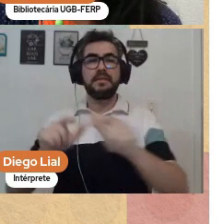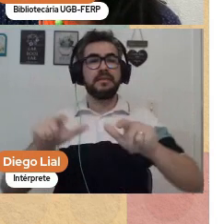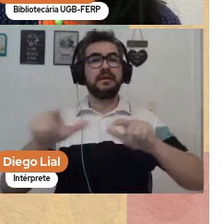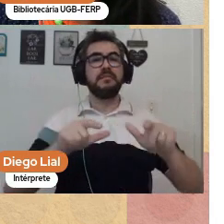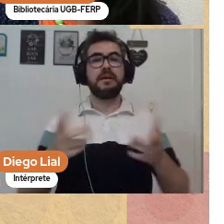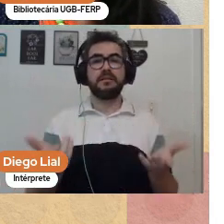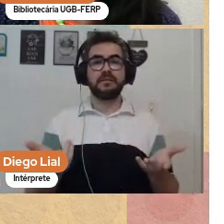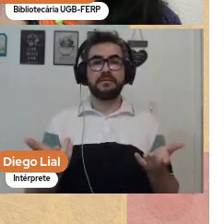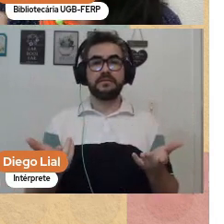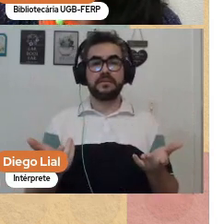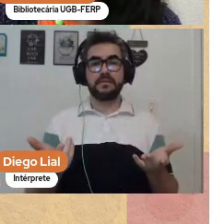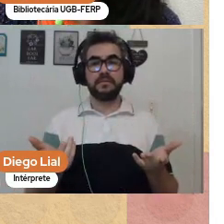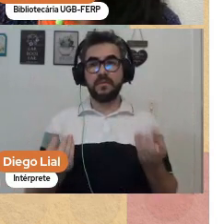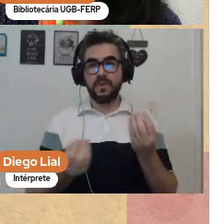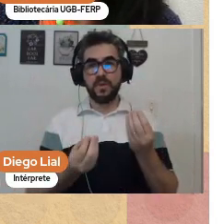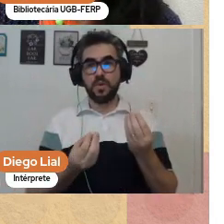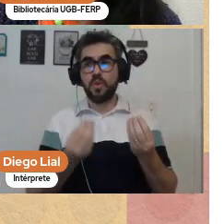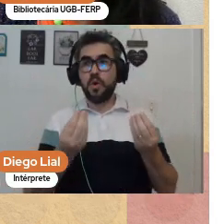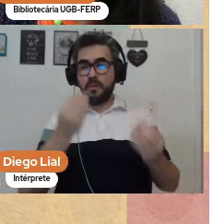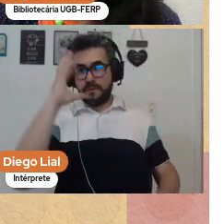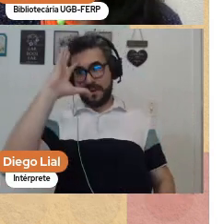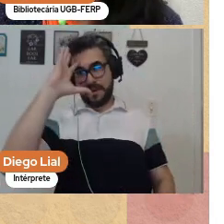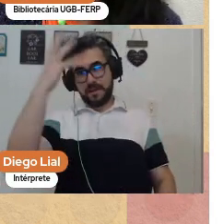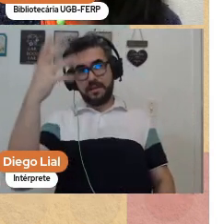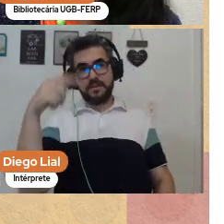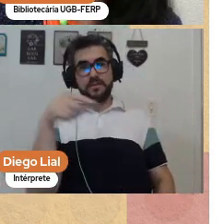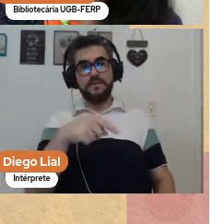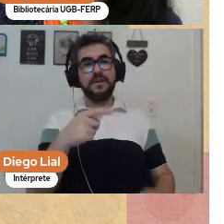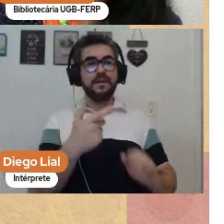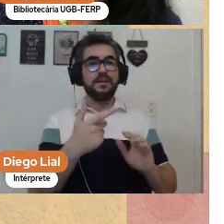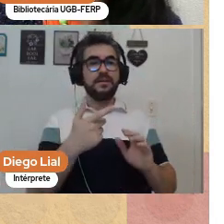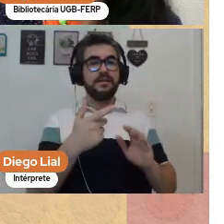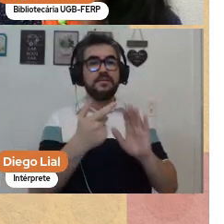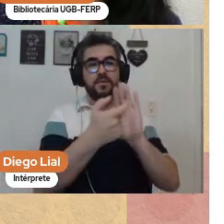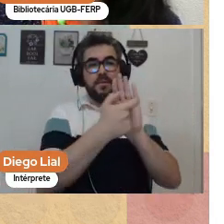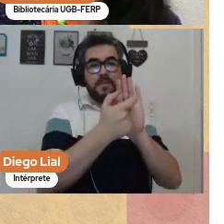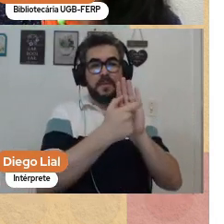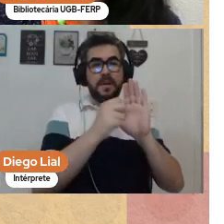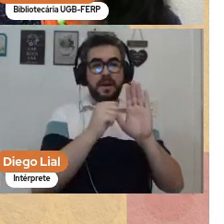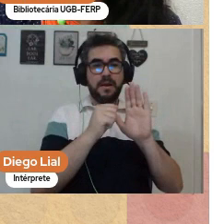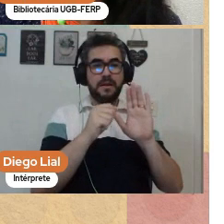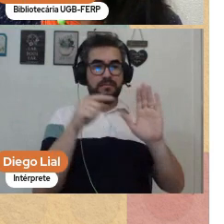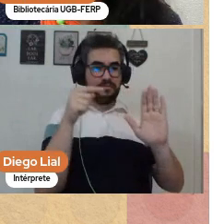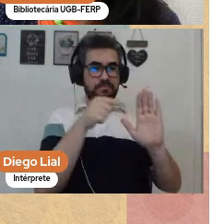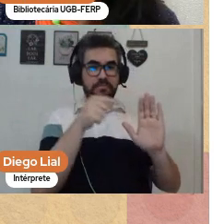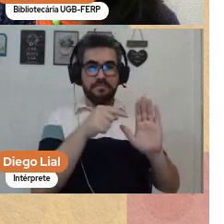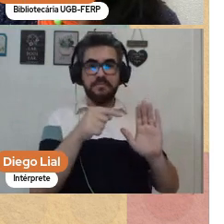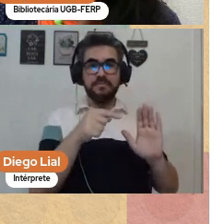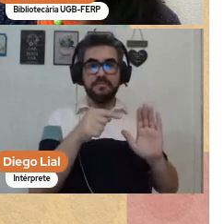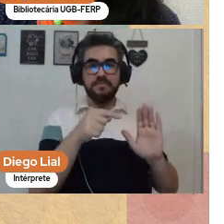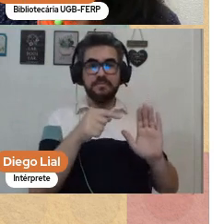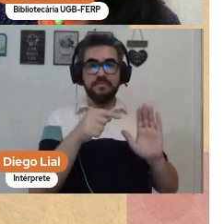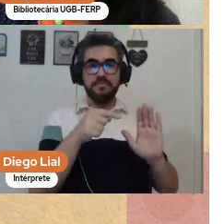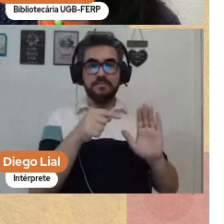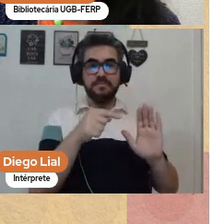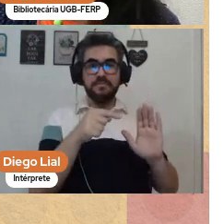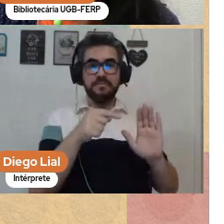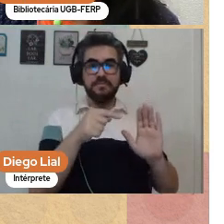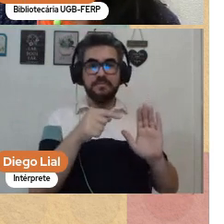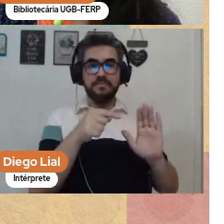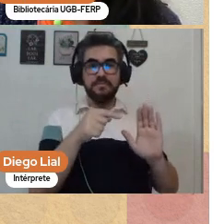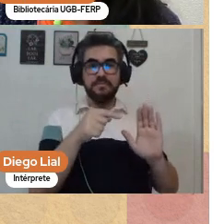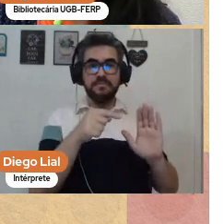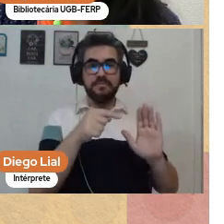o arquivemática, se ele vai ter um diretório e vai dividir com as unidades, ou se tem outro